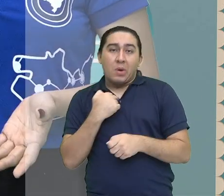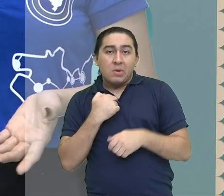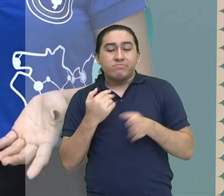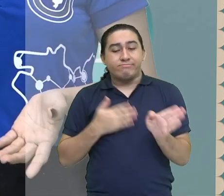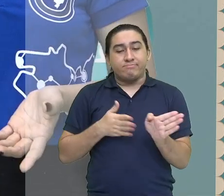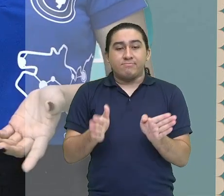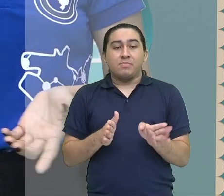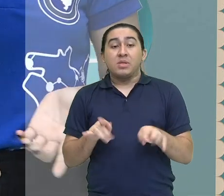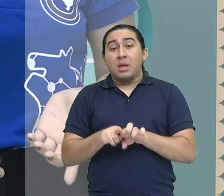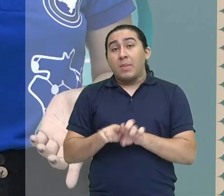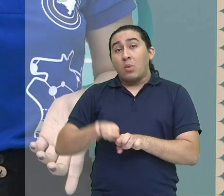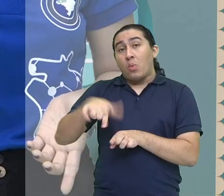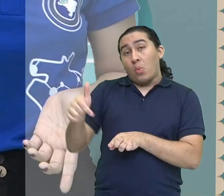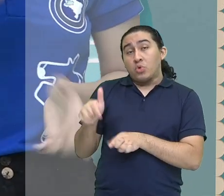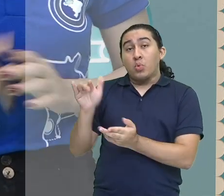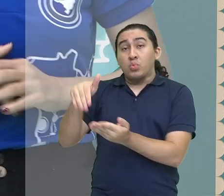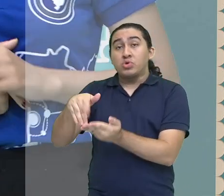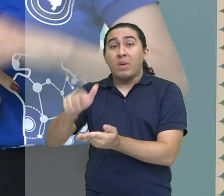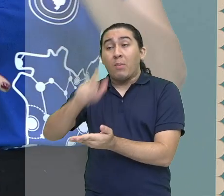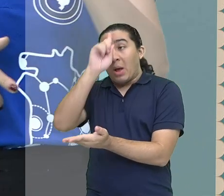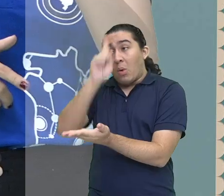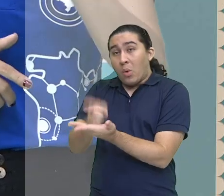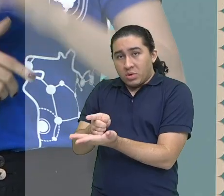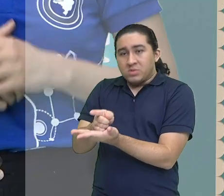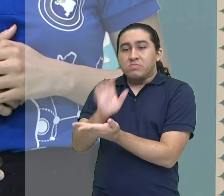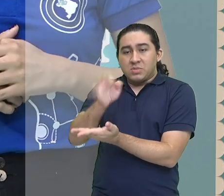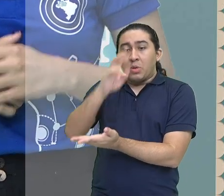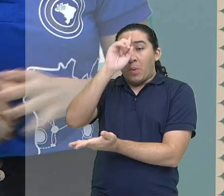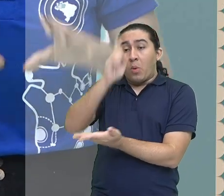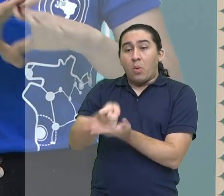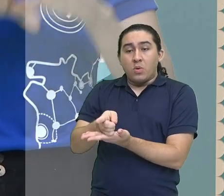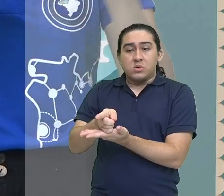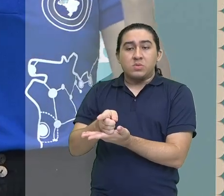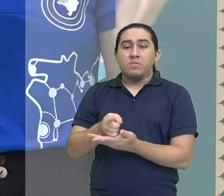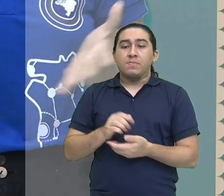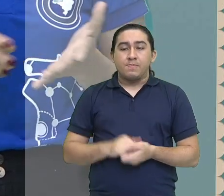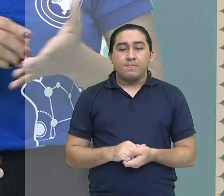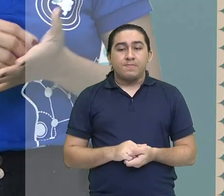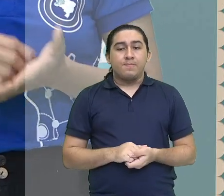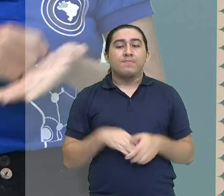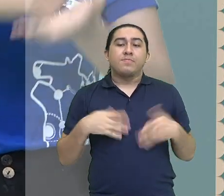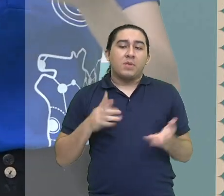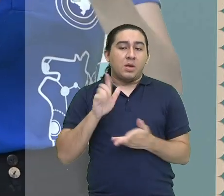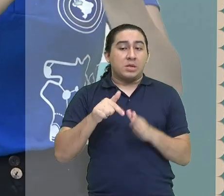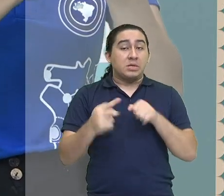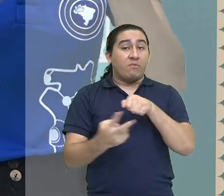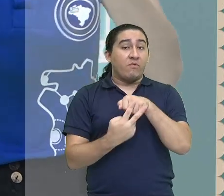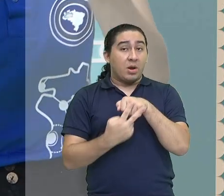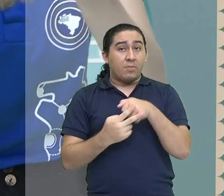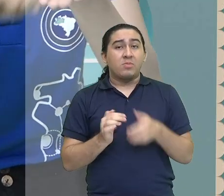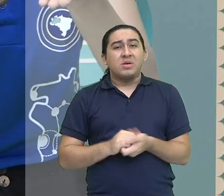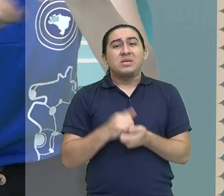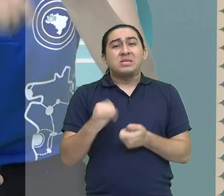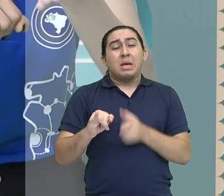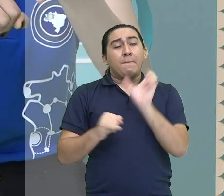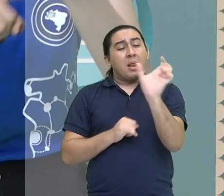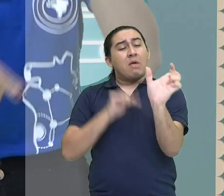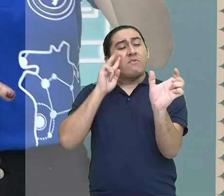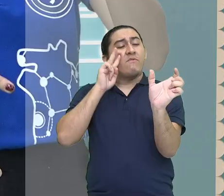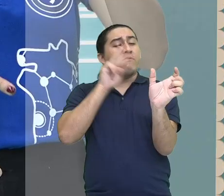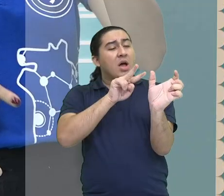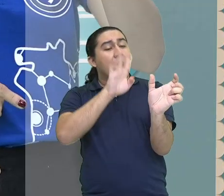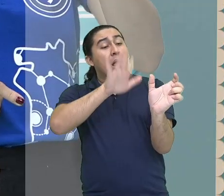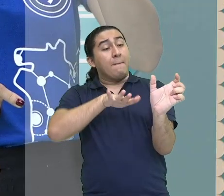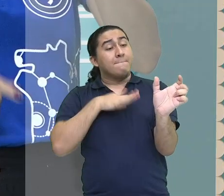o modo imperativo, que é uma ordem, um direcionamento, tá bom? Então, esses são os modos verbais. Quando eu leio a palavra